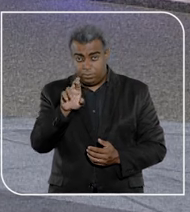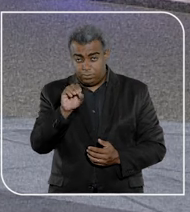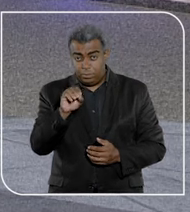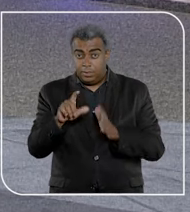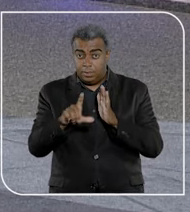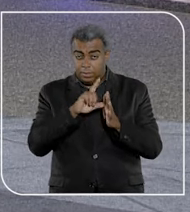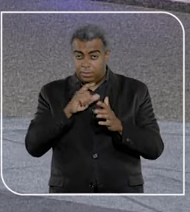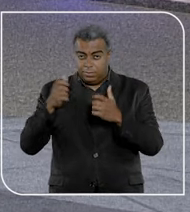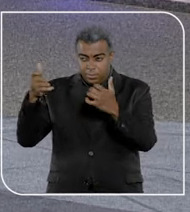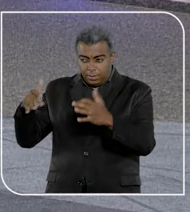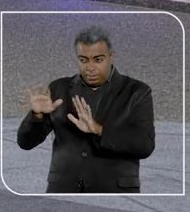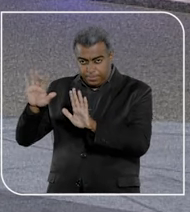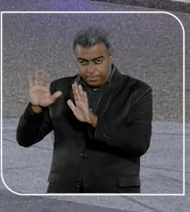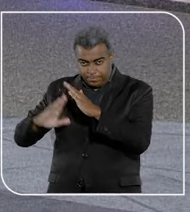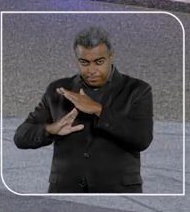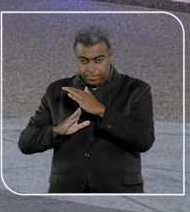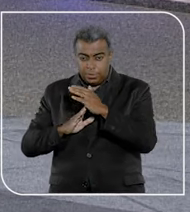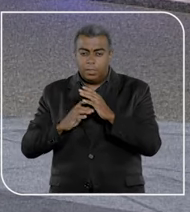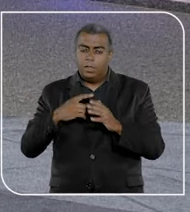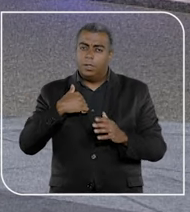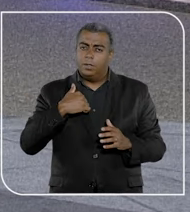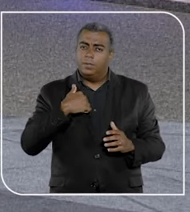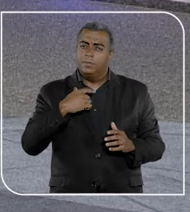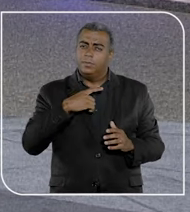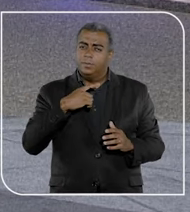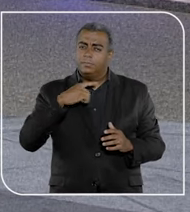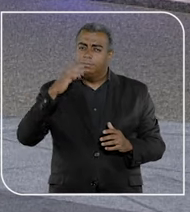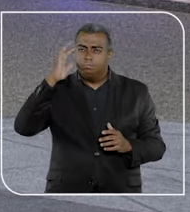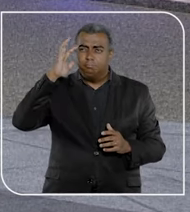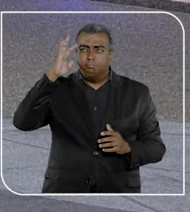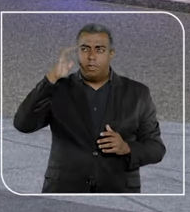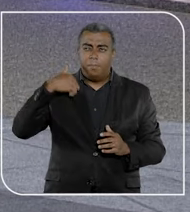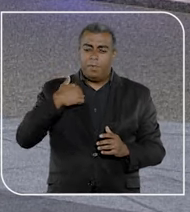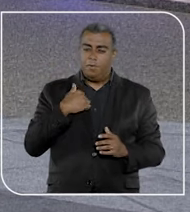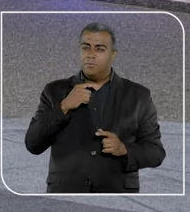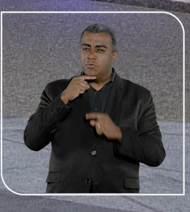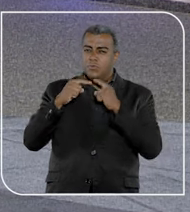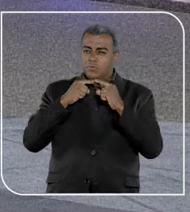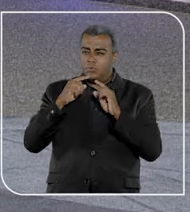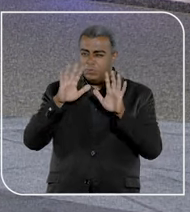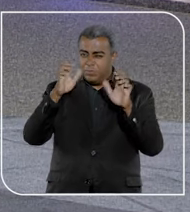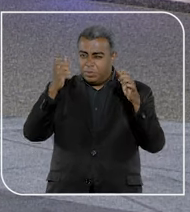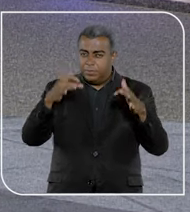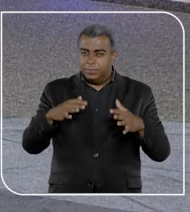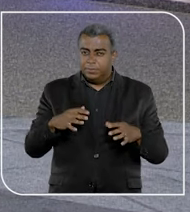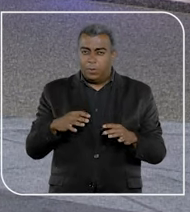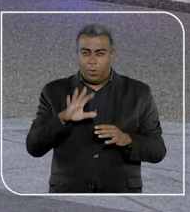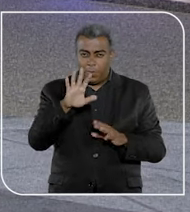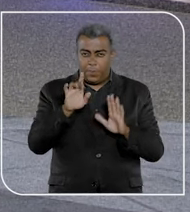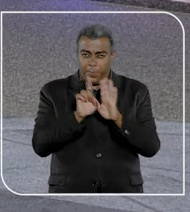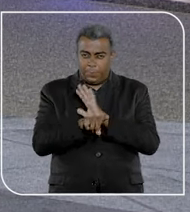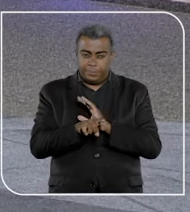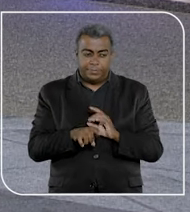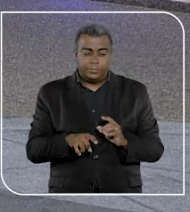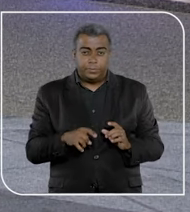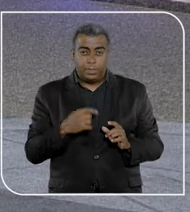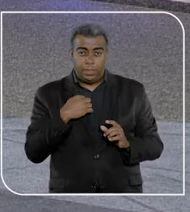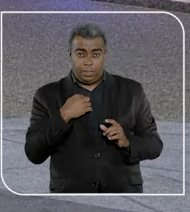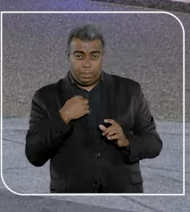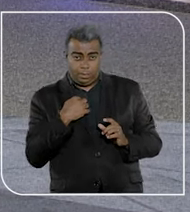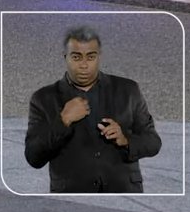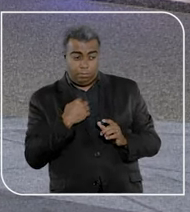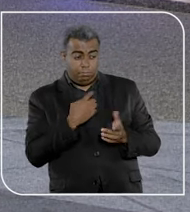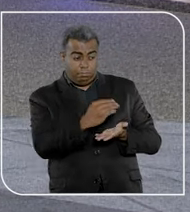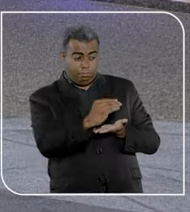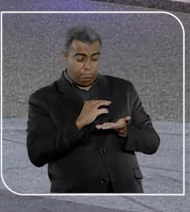Gilberto, perdão, professor, antes de o professor Gilberto discorrer sobre o assunto, eu já tenho assim, já pairou aqui uma dúvida, né? O